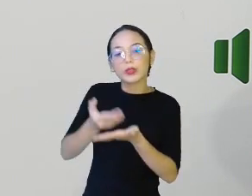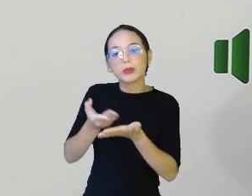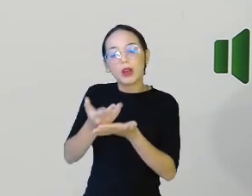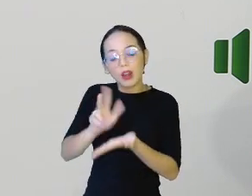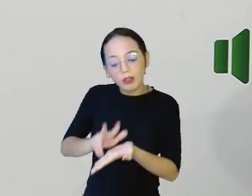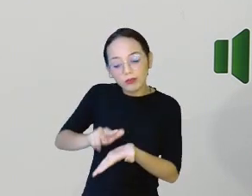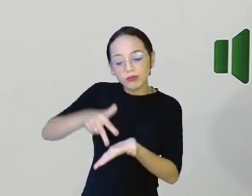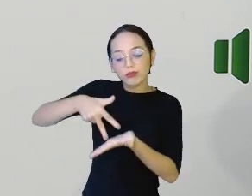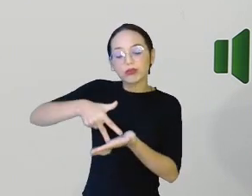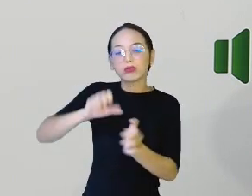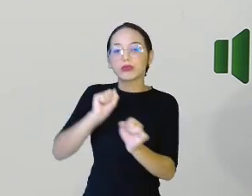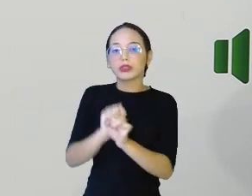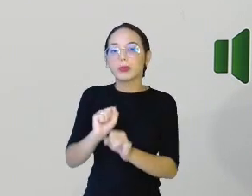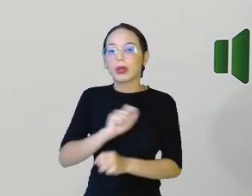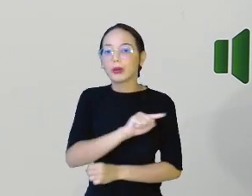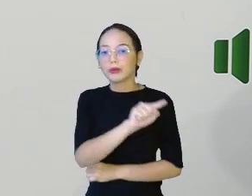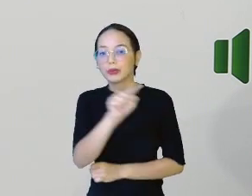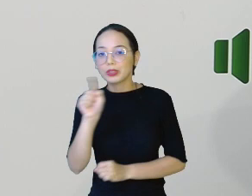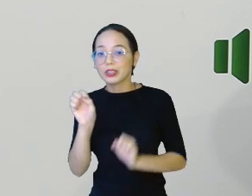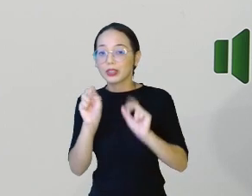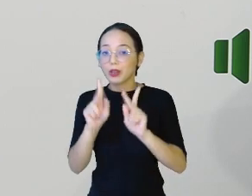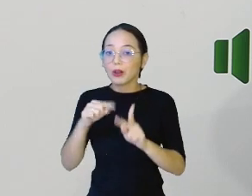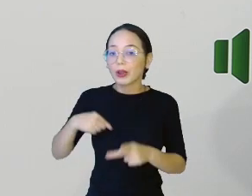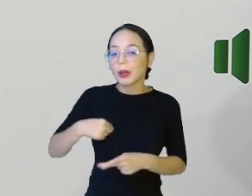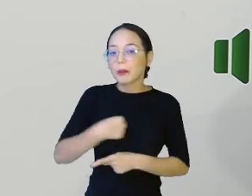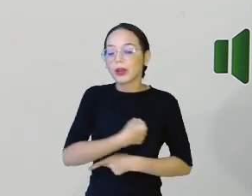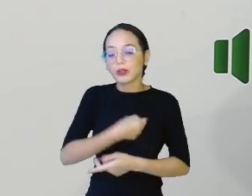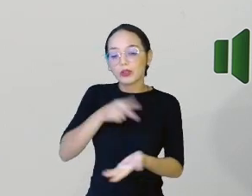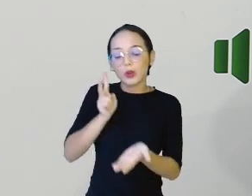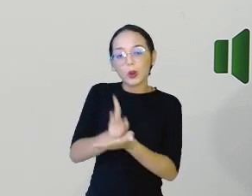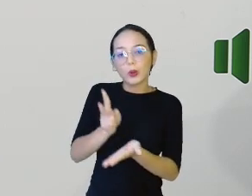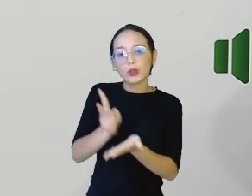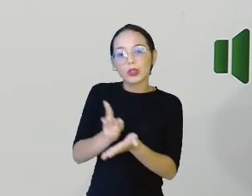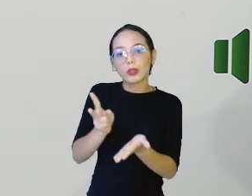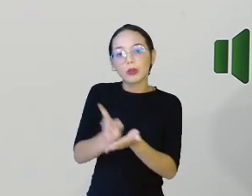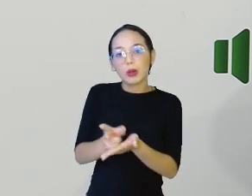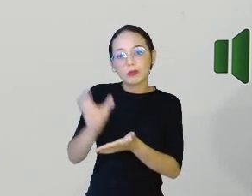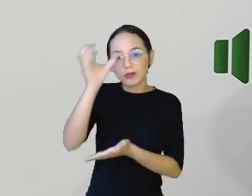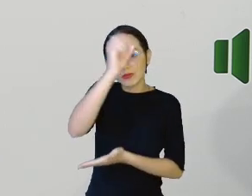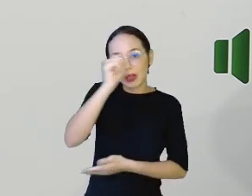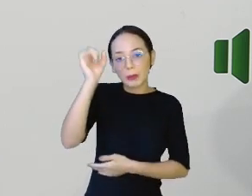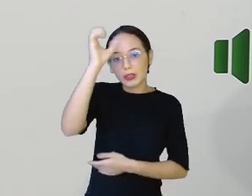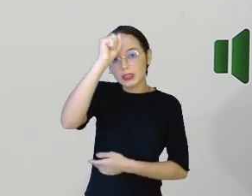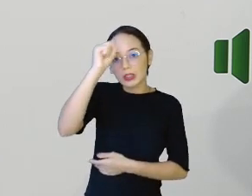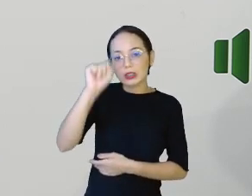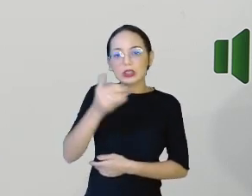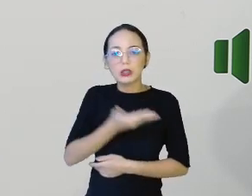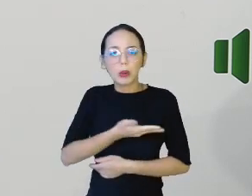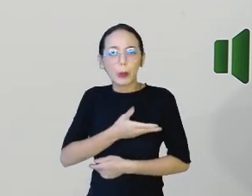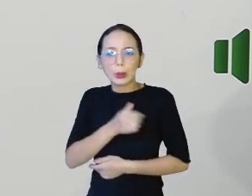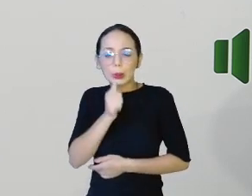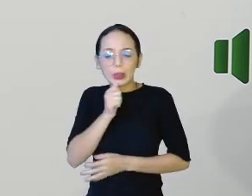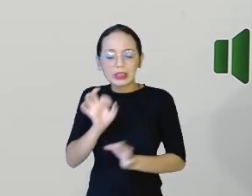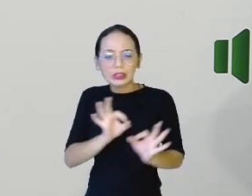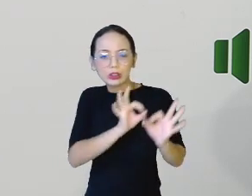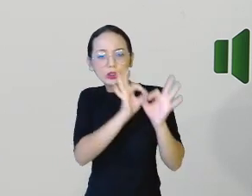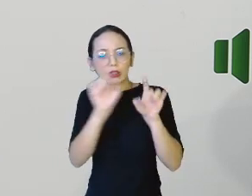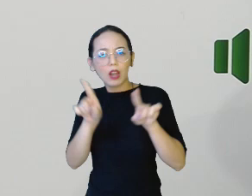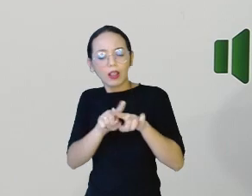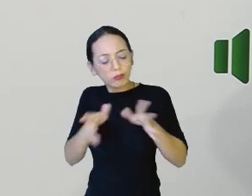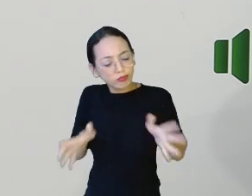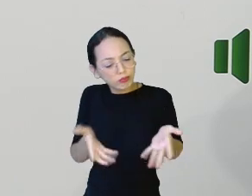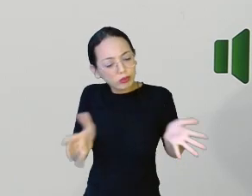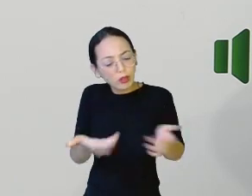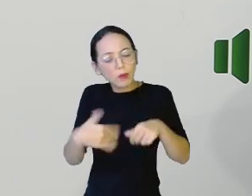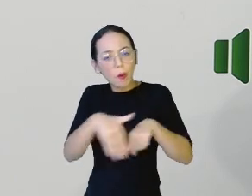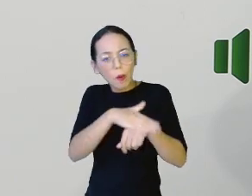aqui esperando por você para nós continuarmos aprendendo. Se o teu colega ainda não está assistindo, incentiva, fala